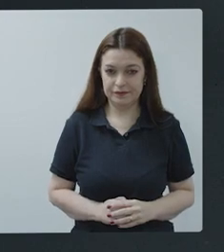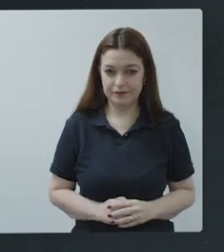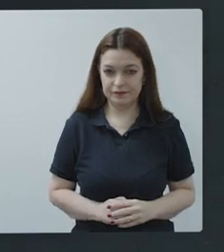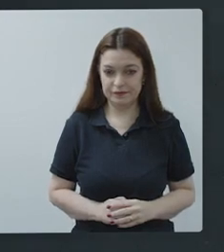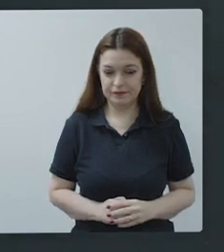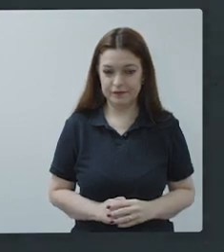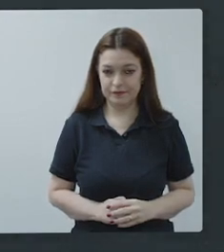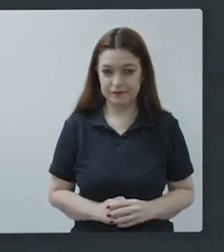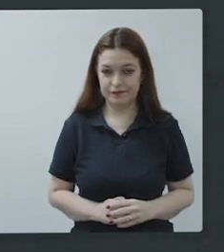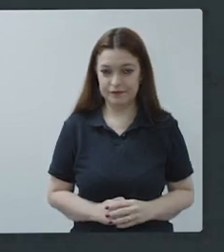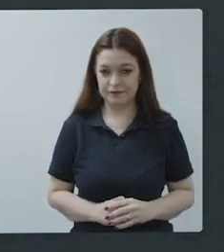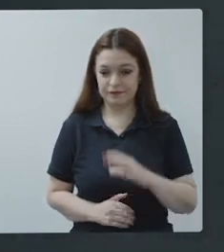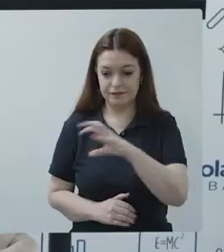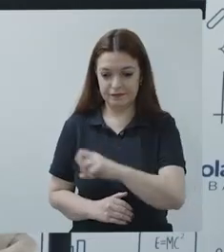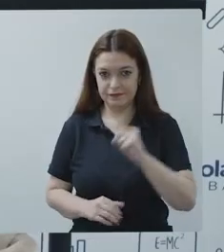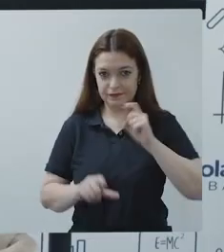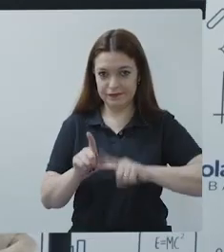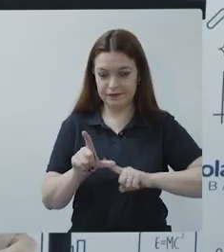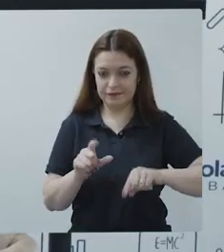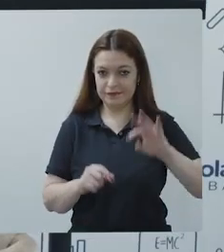E a letra T.